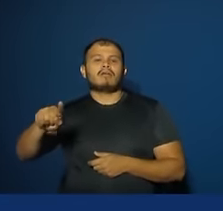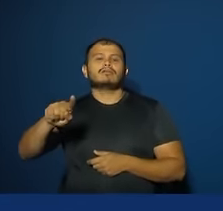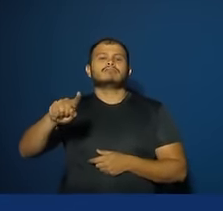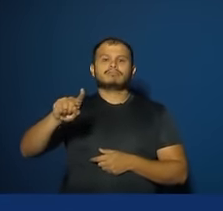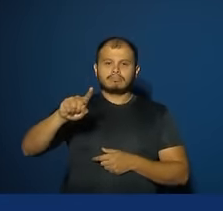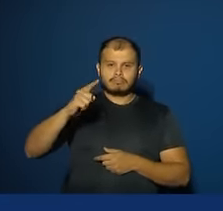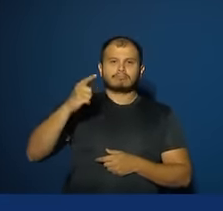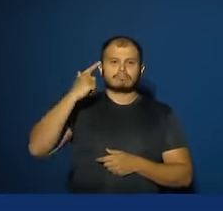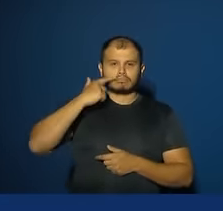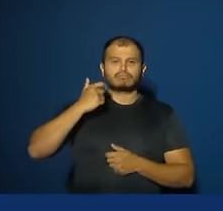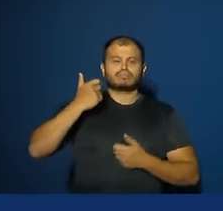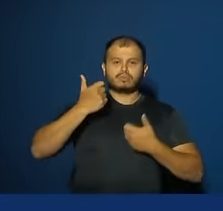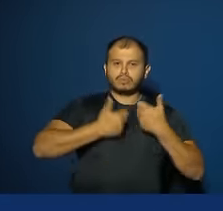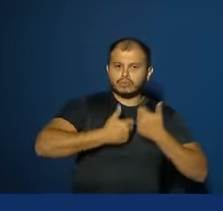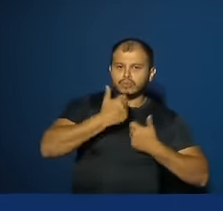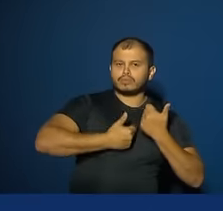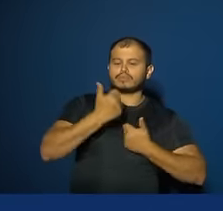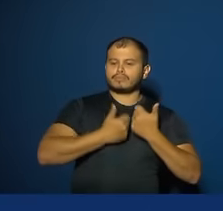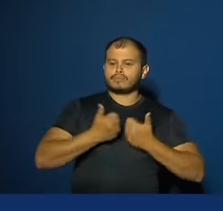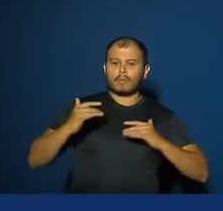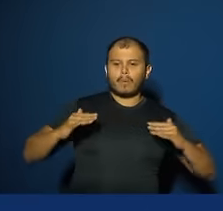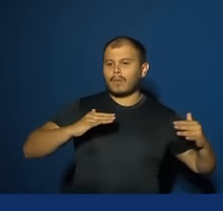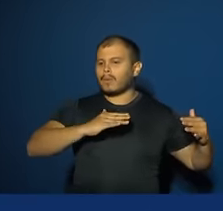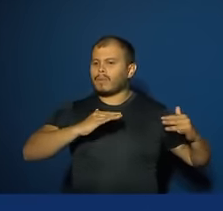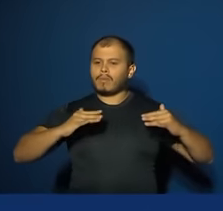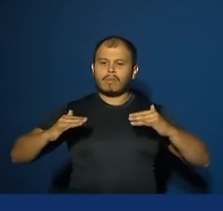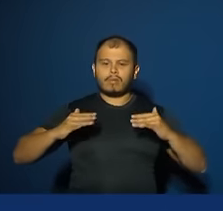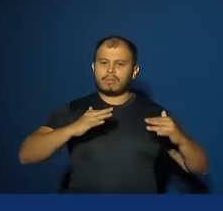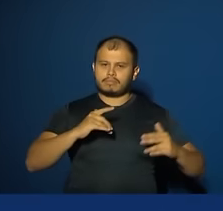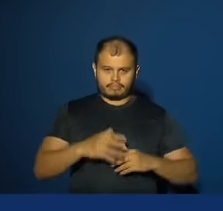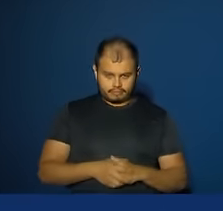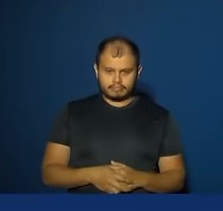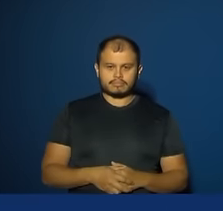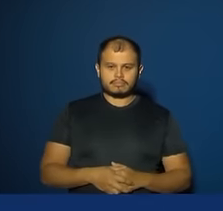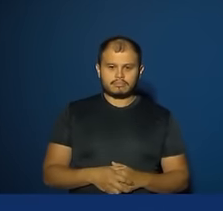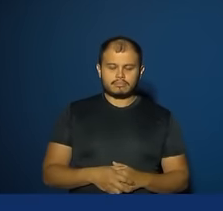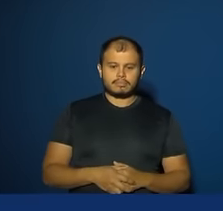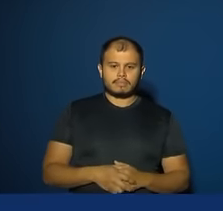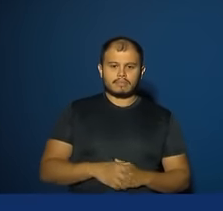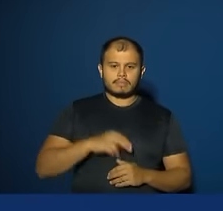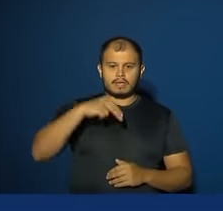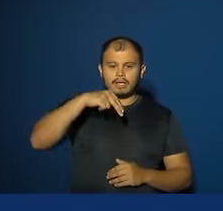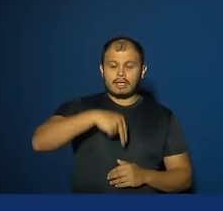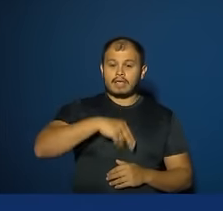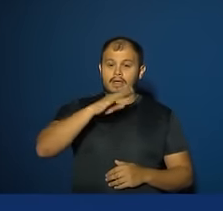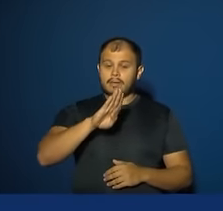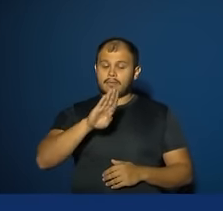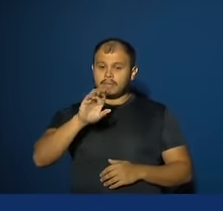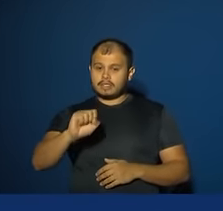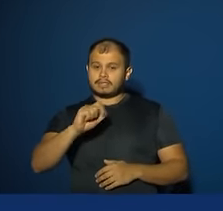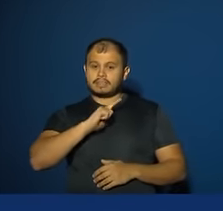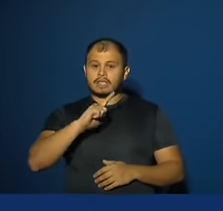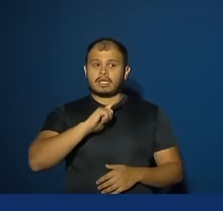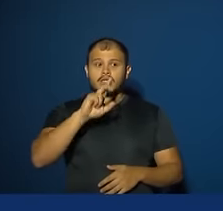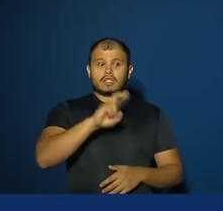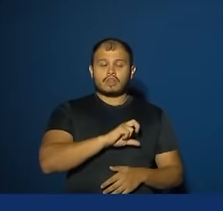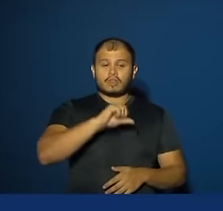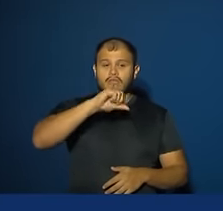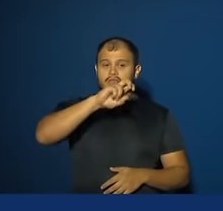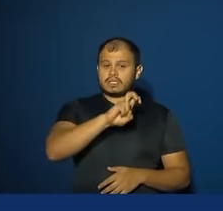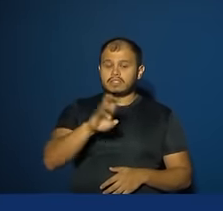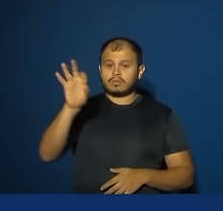com alta aceitação da sociedade iraniana o mbs tem 95% de